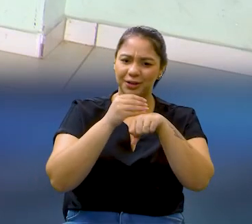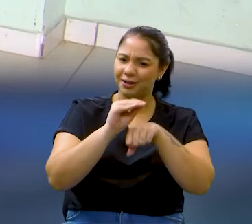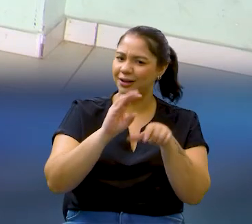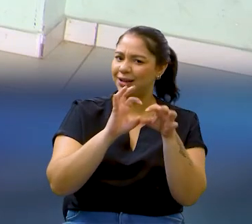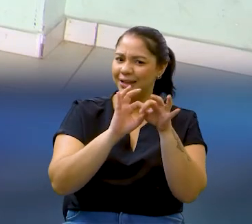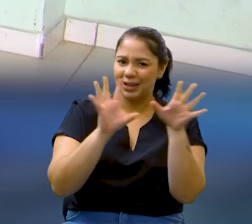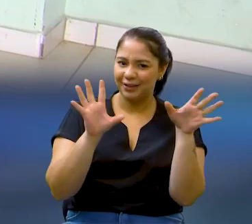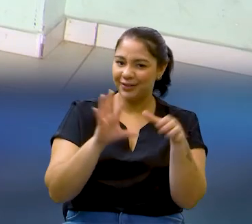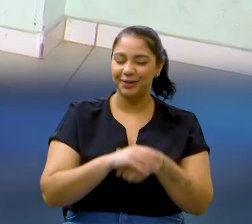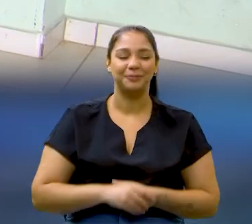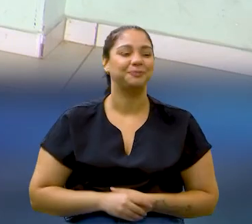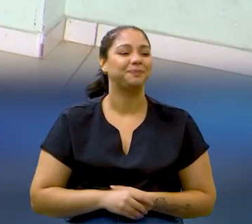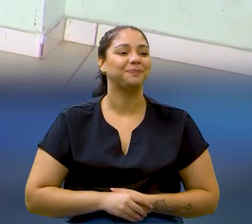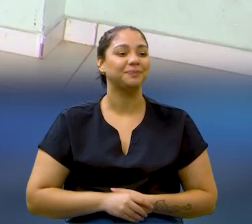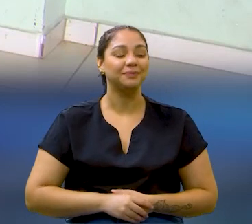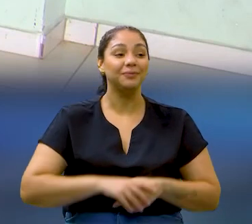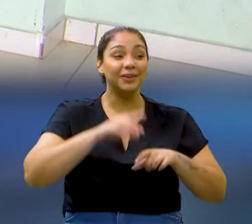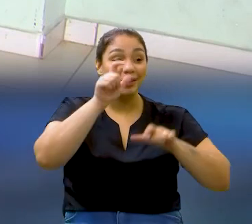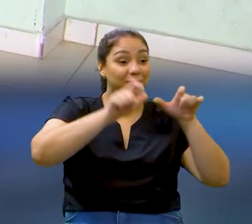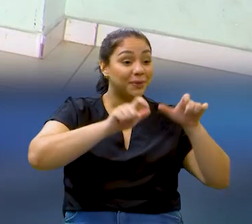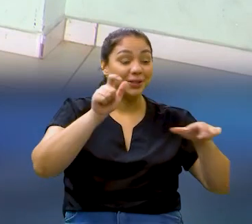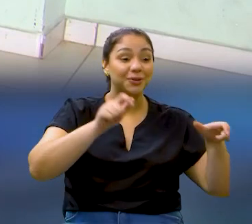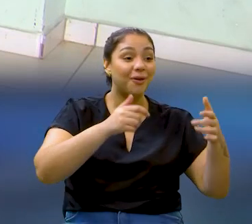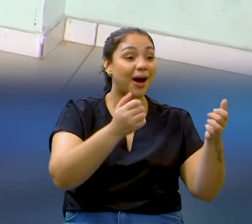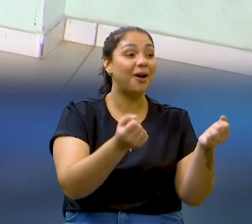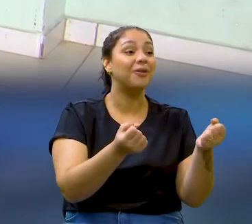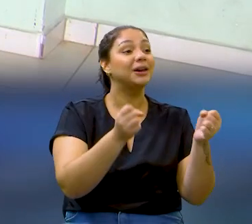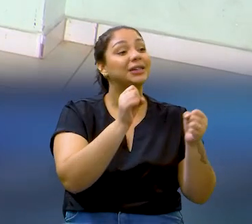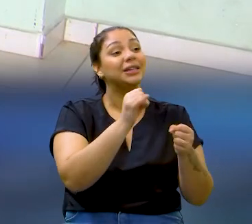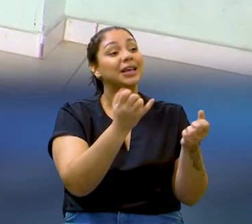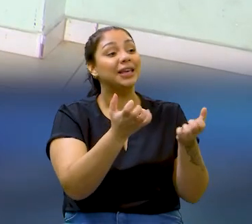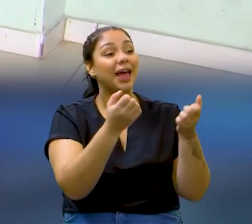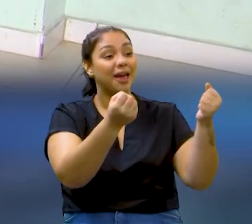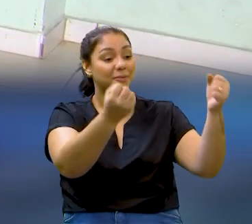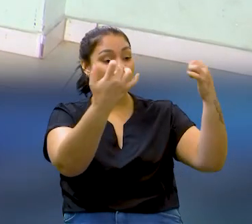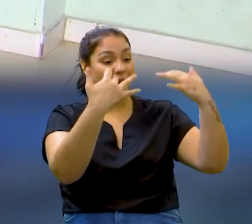Esperança, pode deixar aí pra gente. Pessoal que